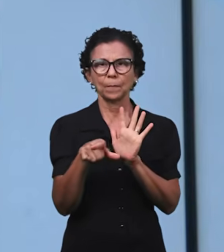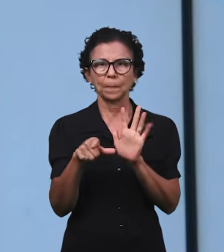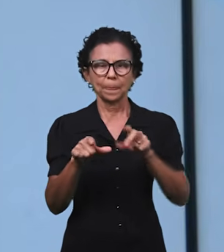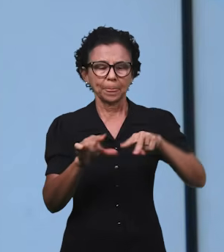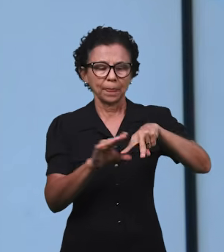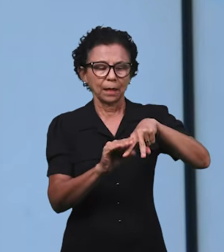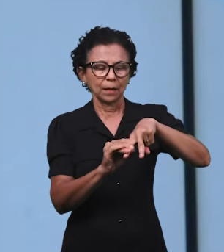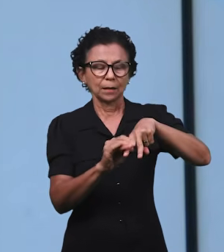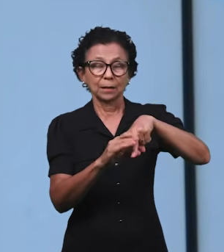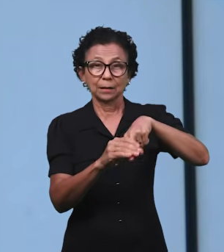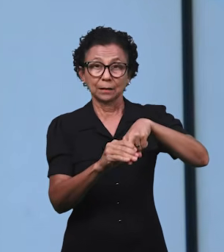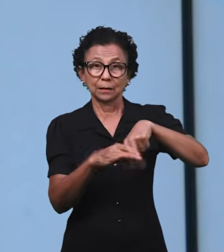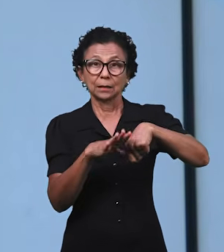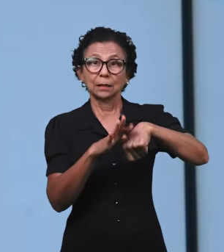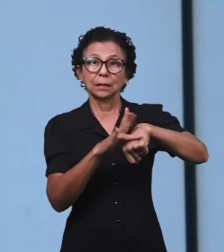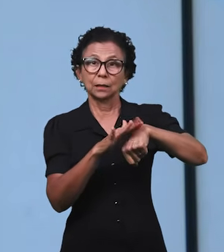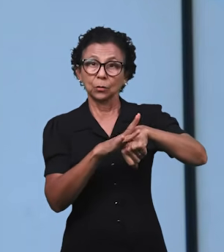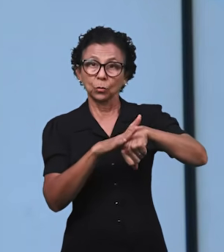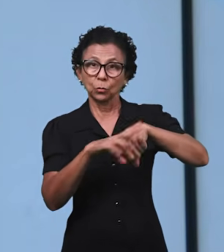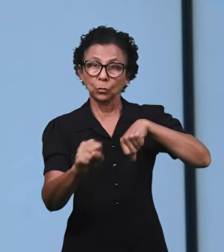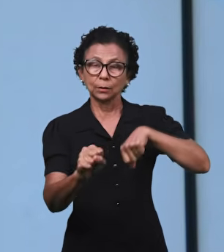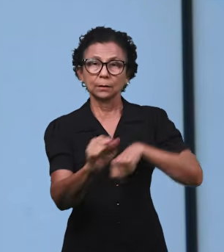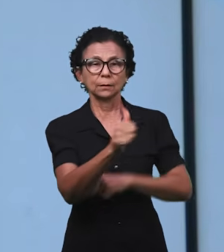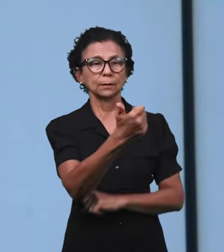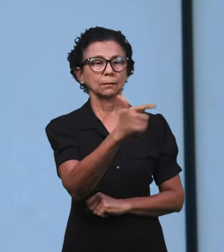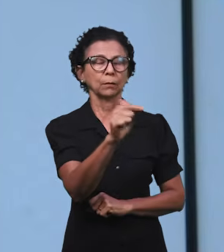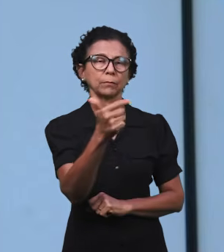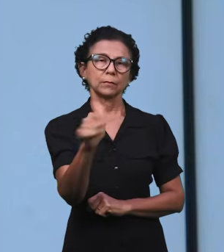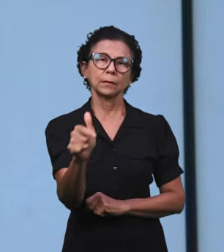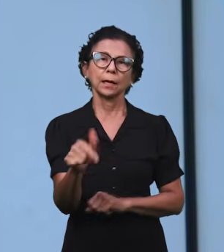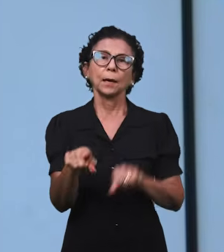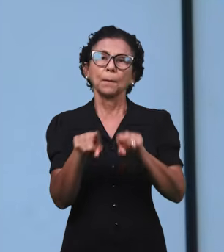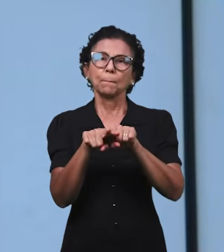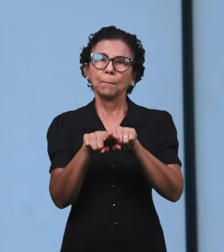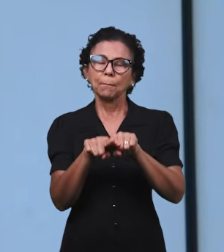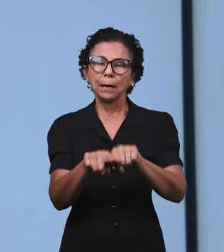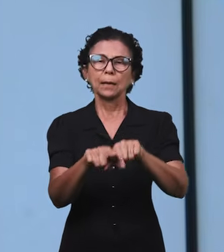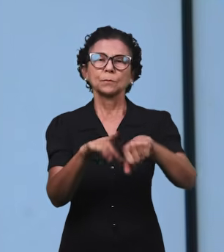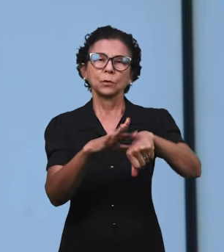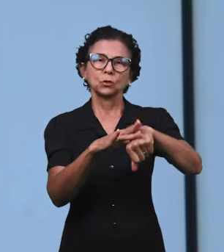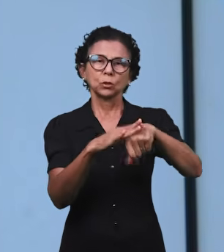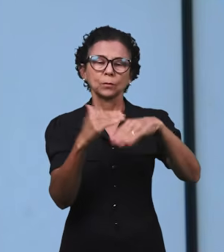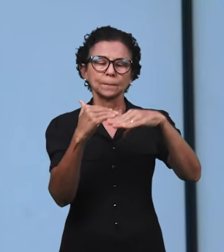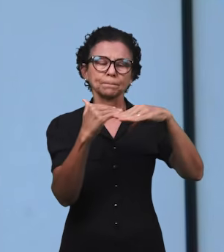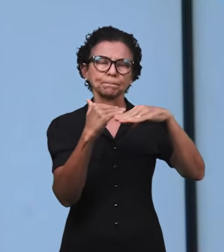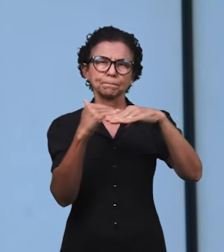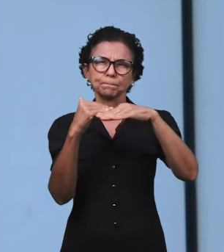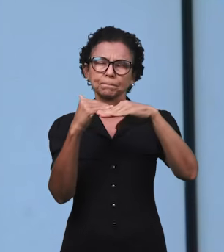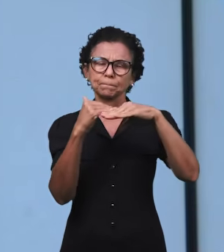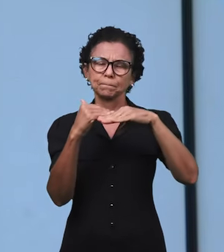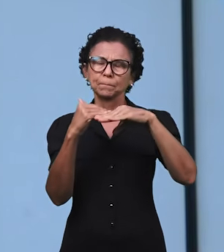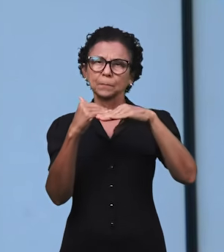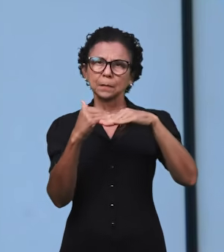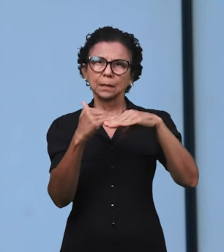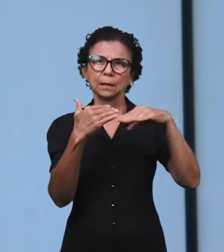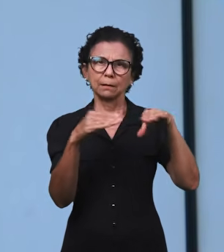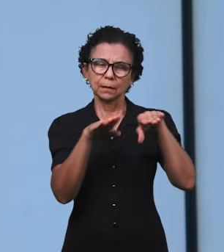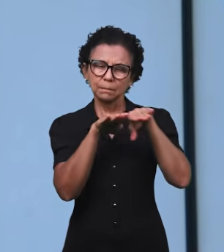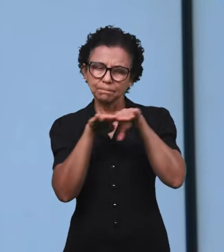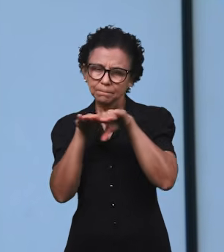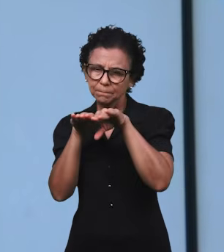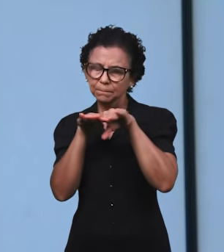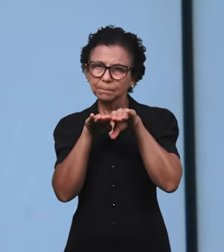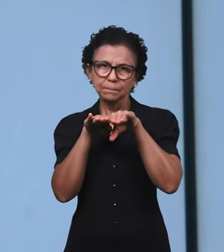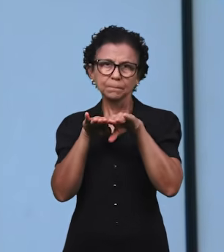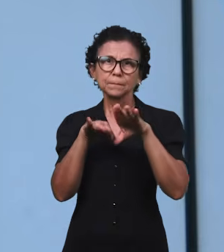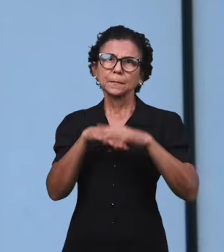gente fala em remissão dos sintomas, para que o paciente possa ter uma qualidade de vida melhor, né? Para que a dor não